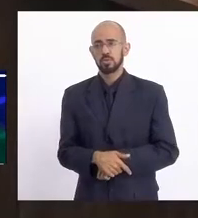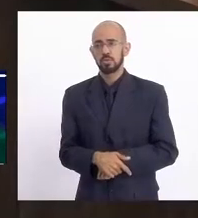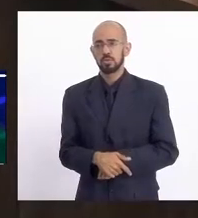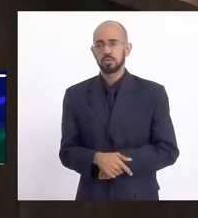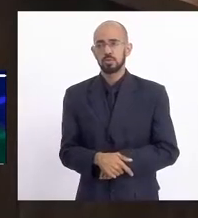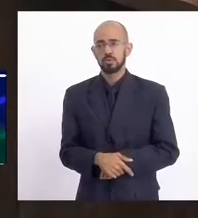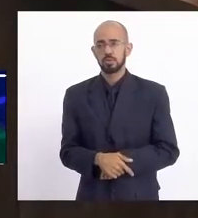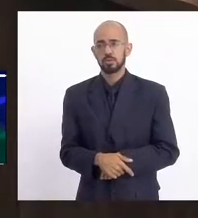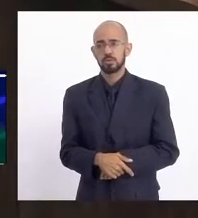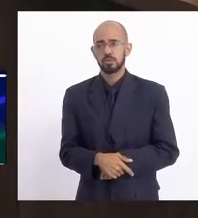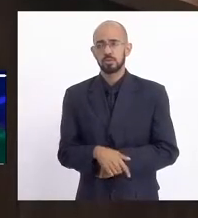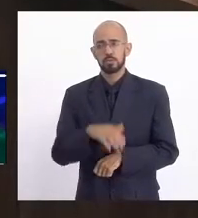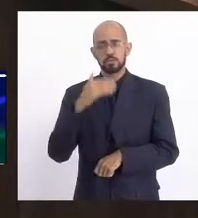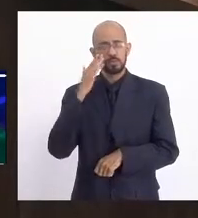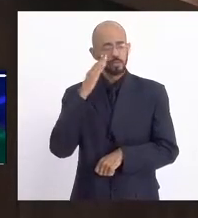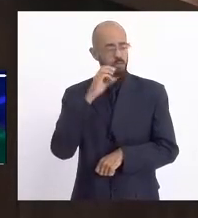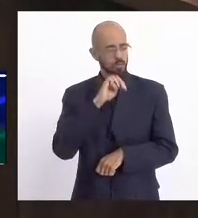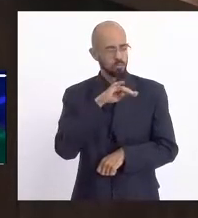Deu para entender, Milão?